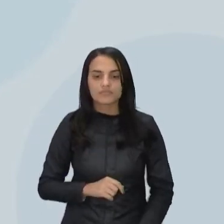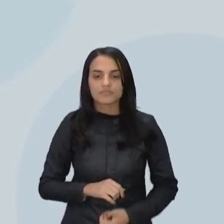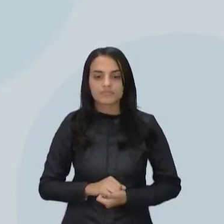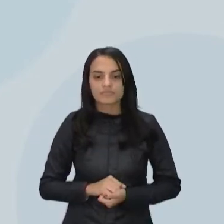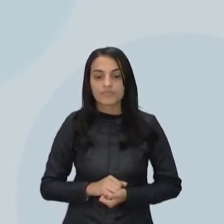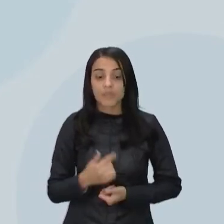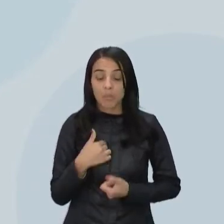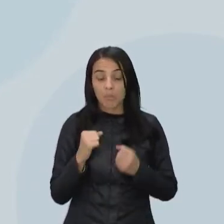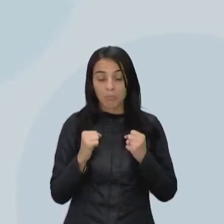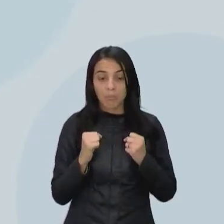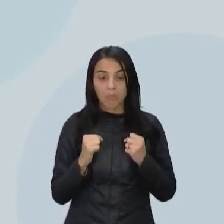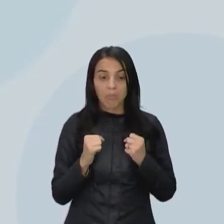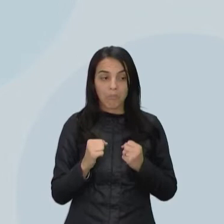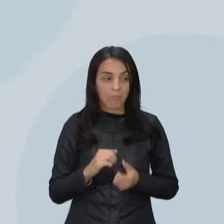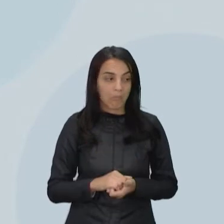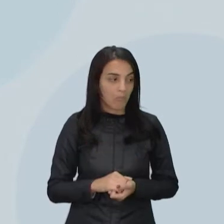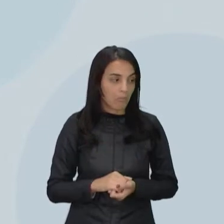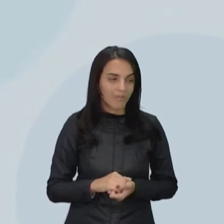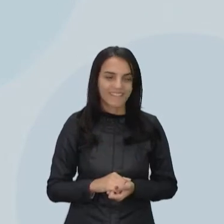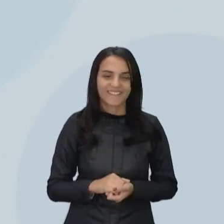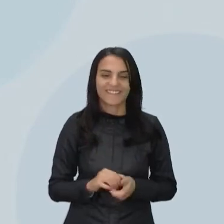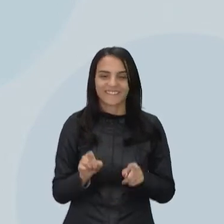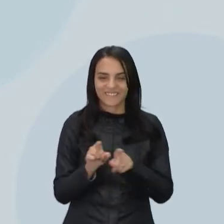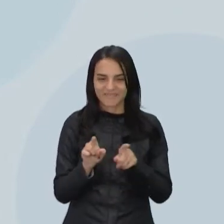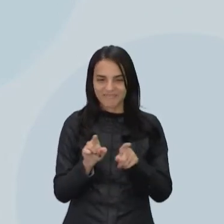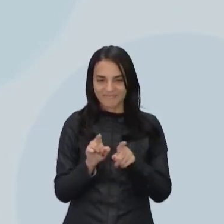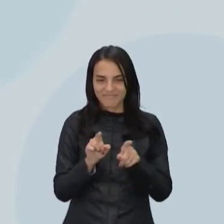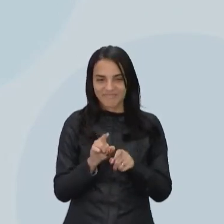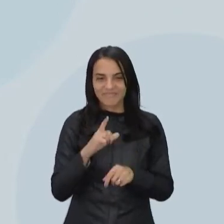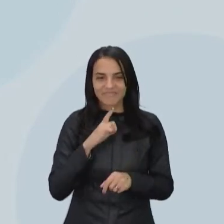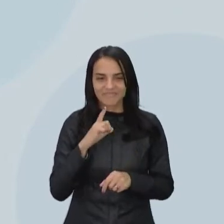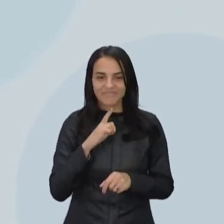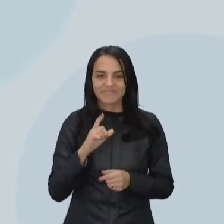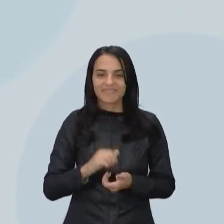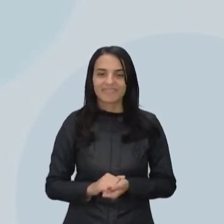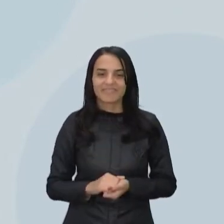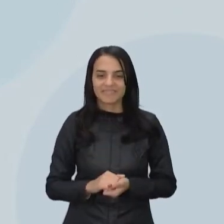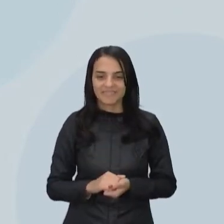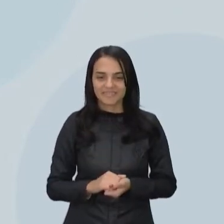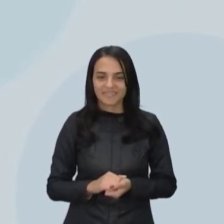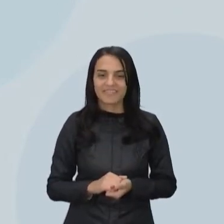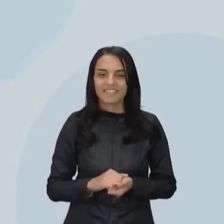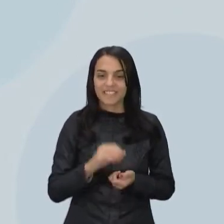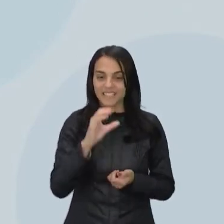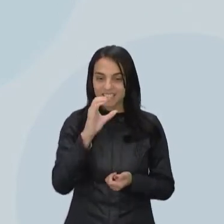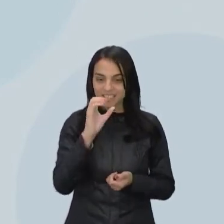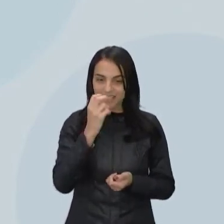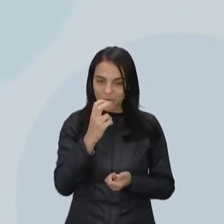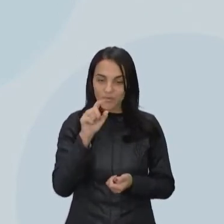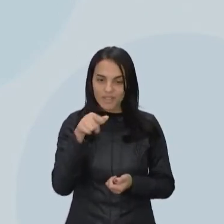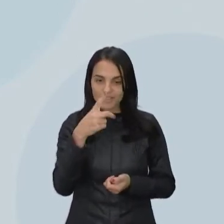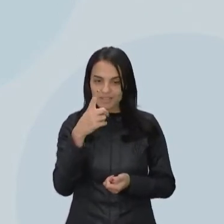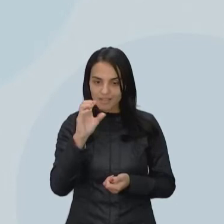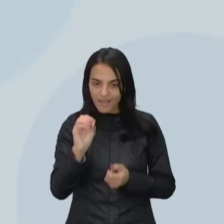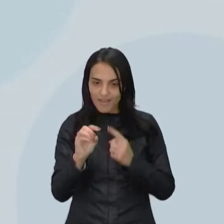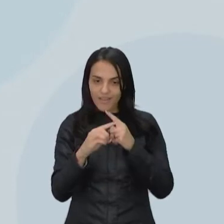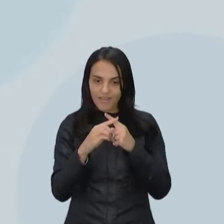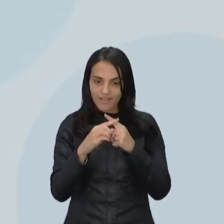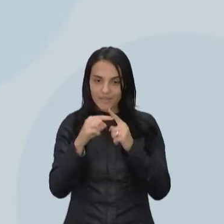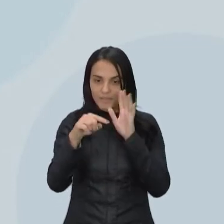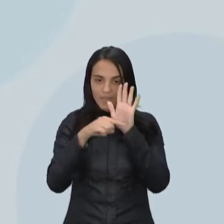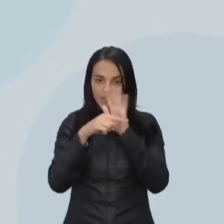né? Eu posso escrever aqui que o raio é quanto mesmo? 5 vezes 10 a menos